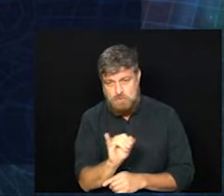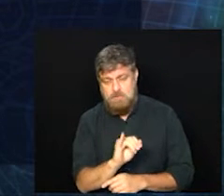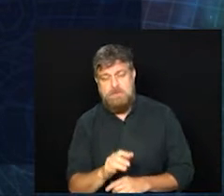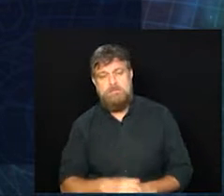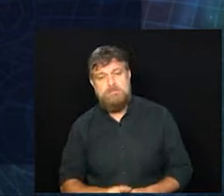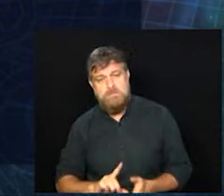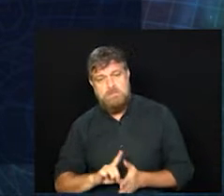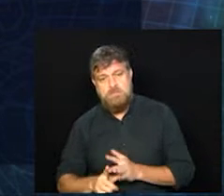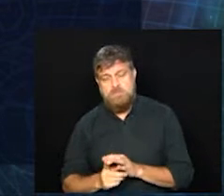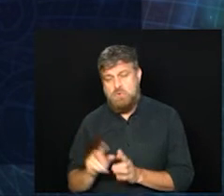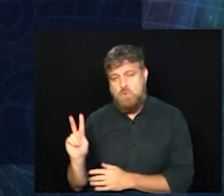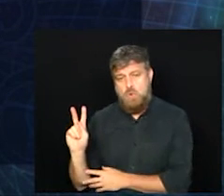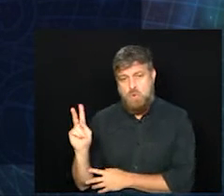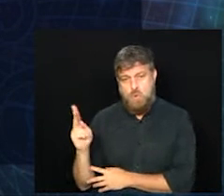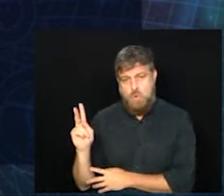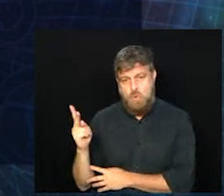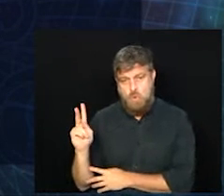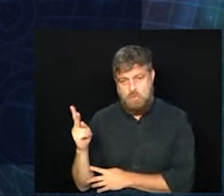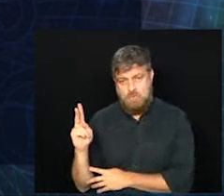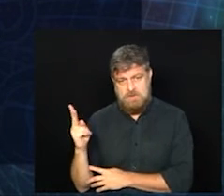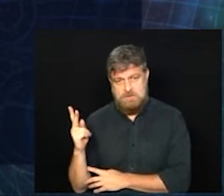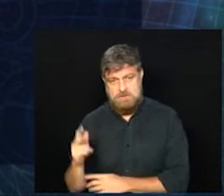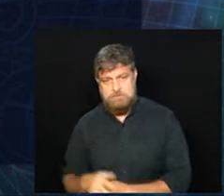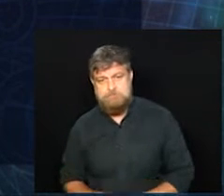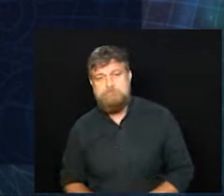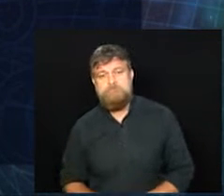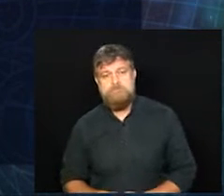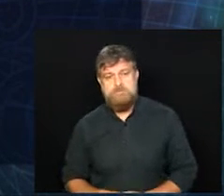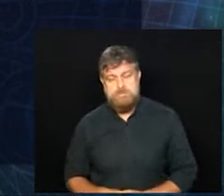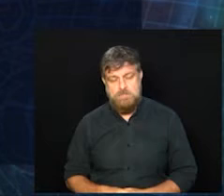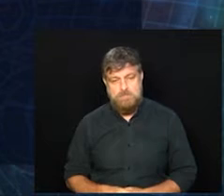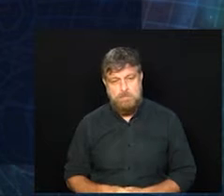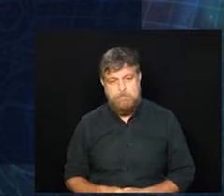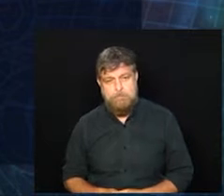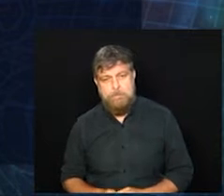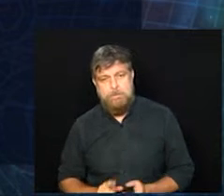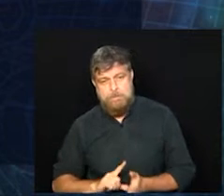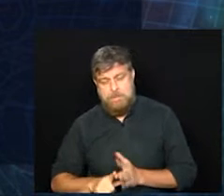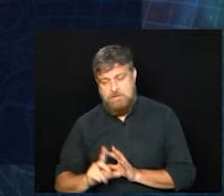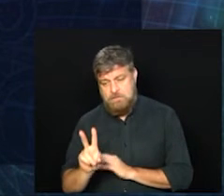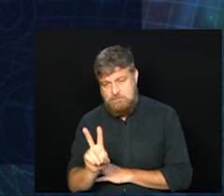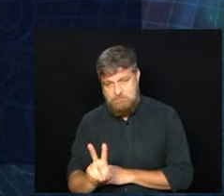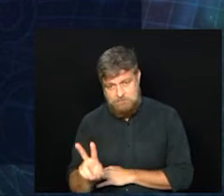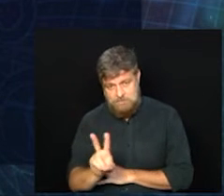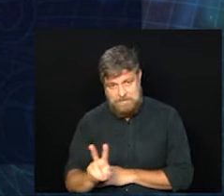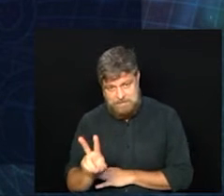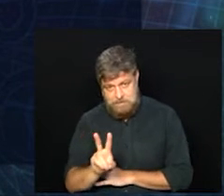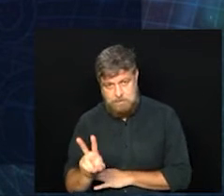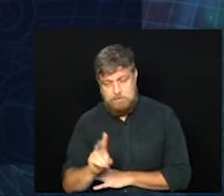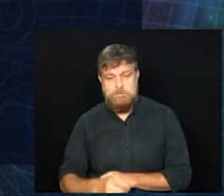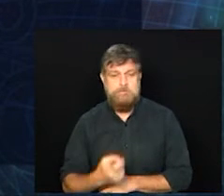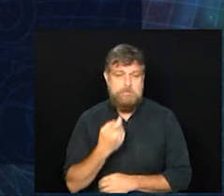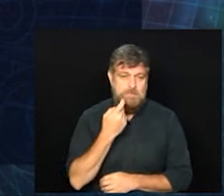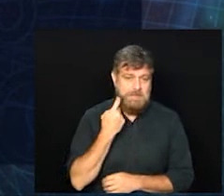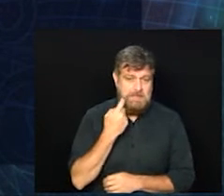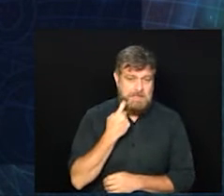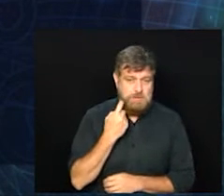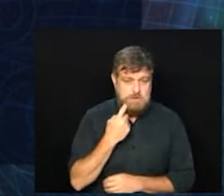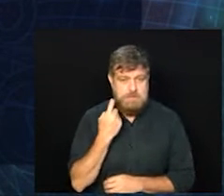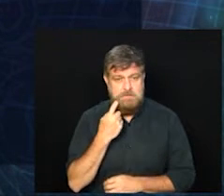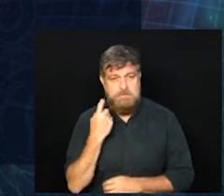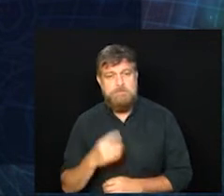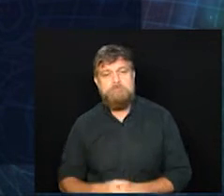Indaiatuba 744, Hortolândia 687, Valinhos 373,